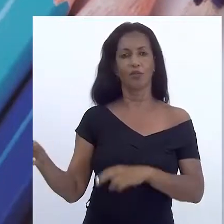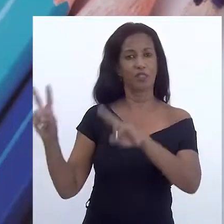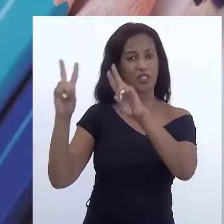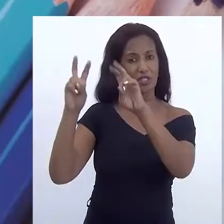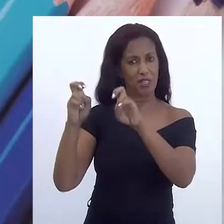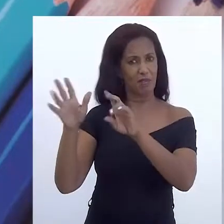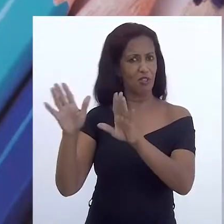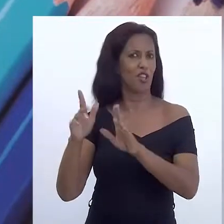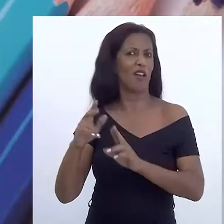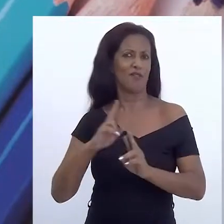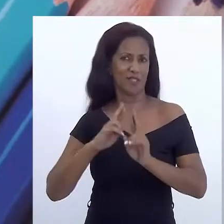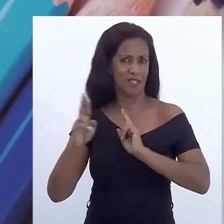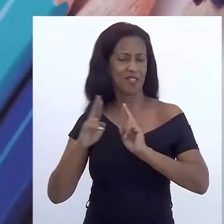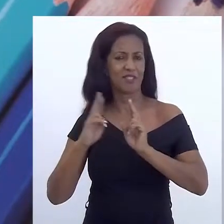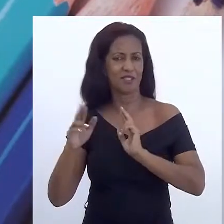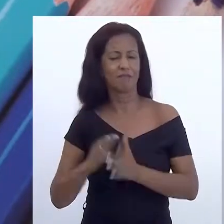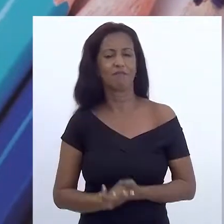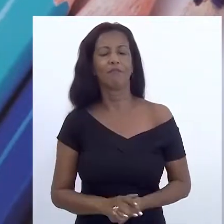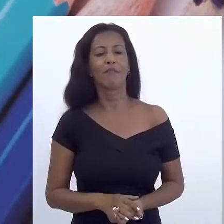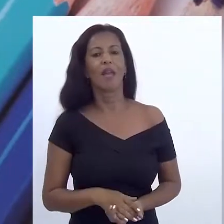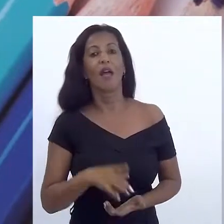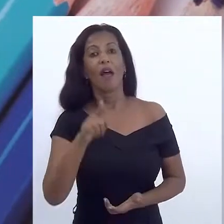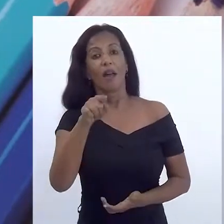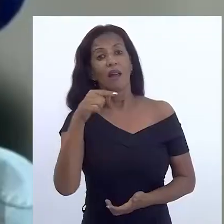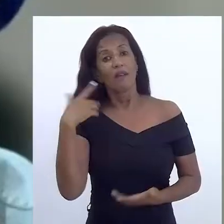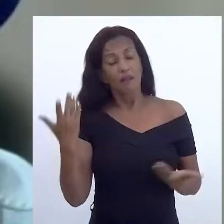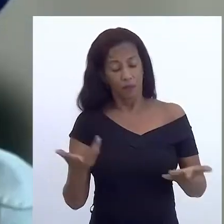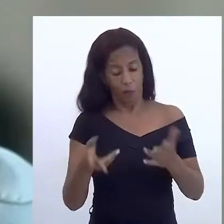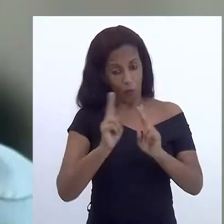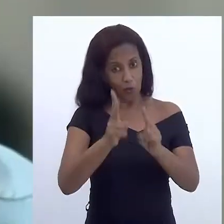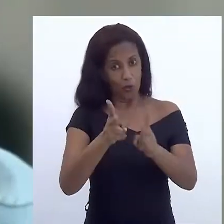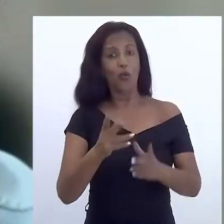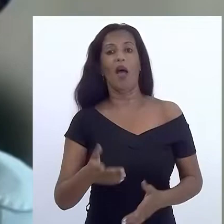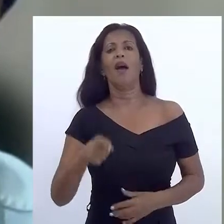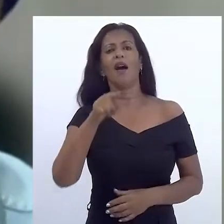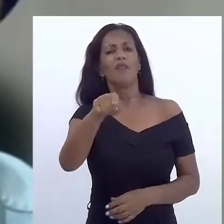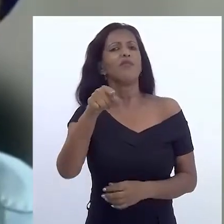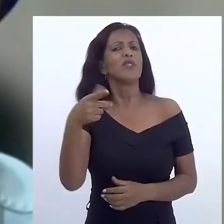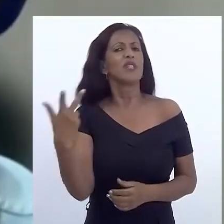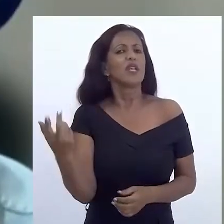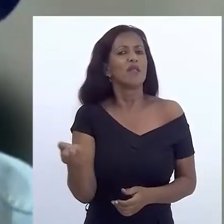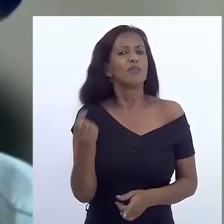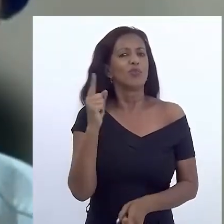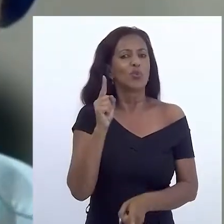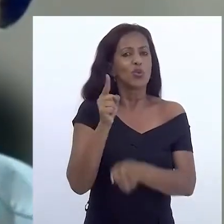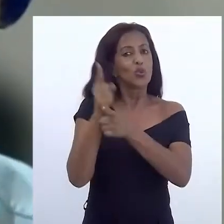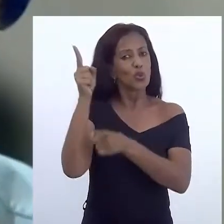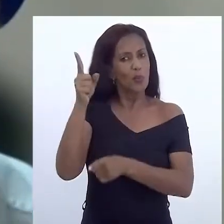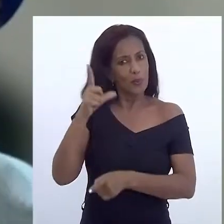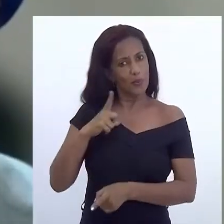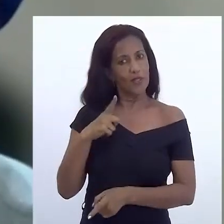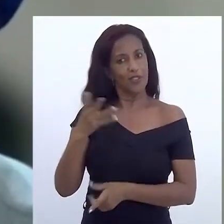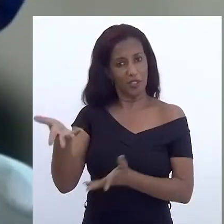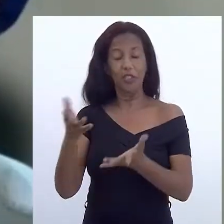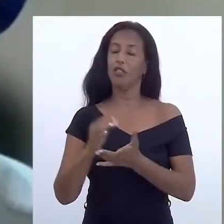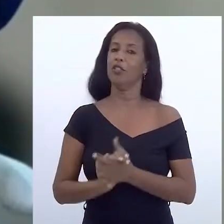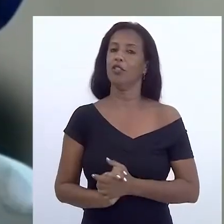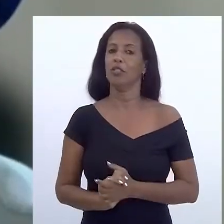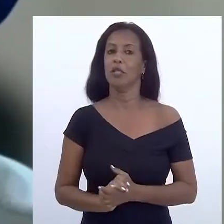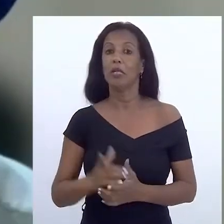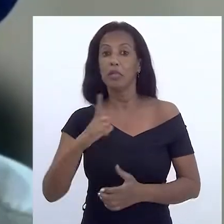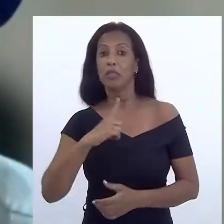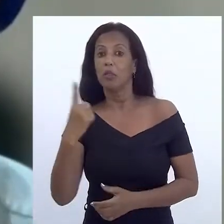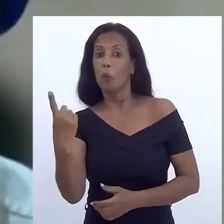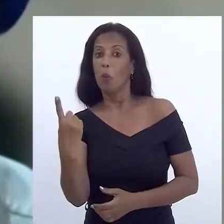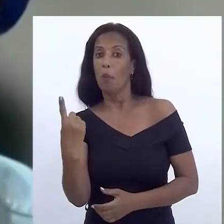lá, continua. E aí você soube que existia esse tratamento. Existia isso, num dia. E, providencialmente, uma enfermeira